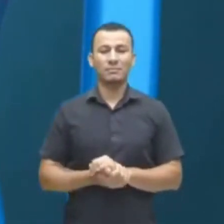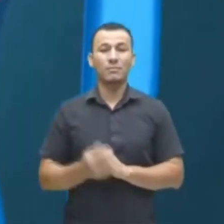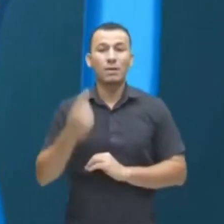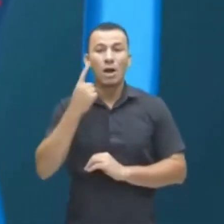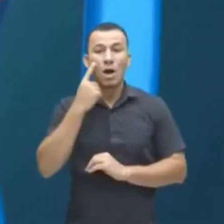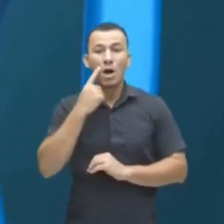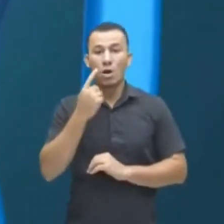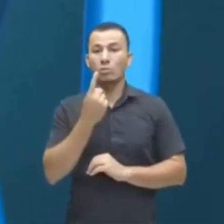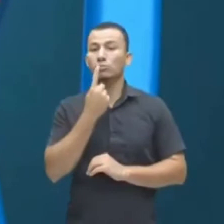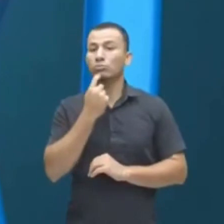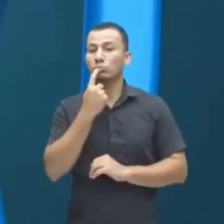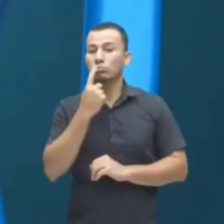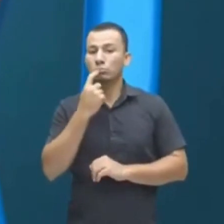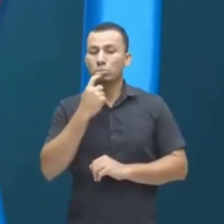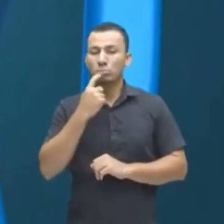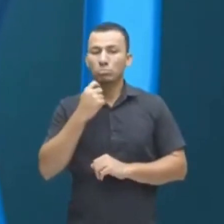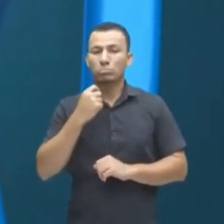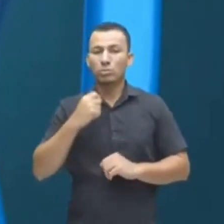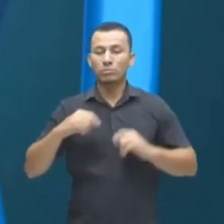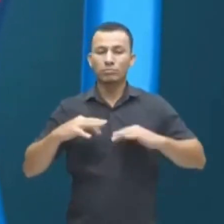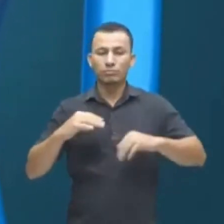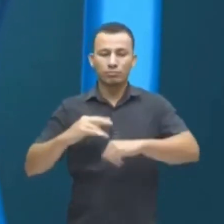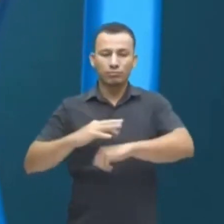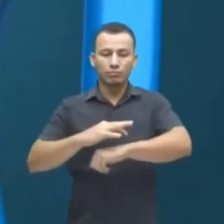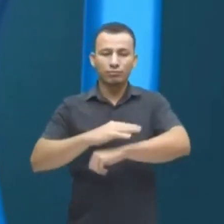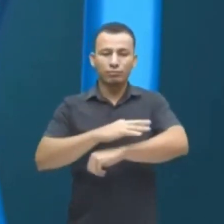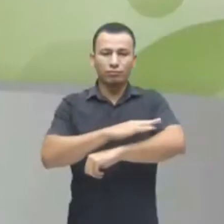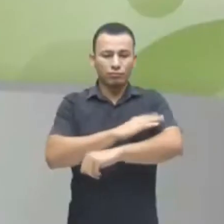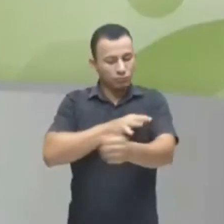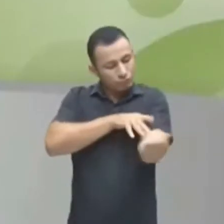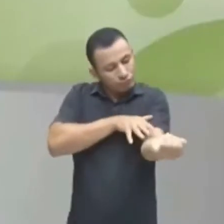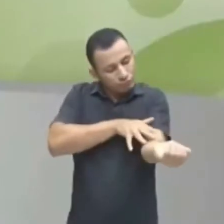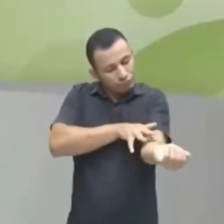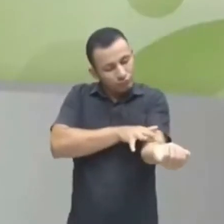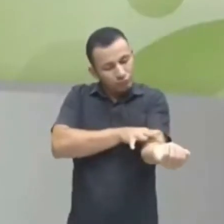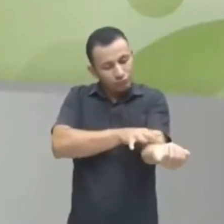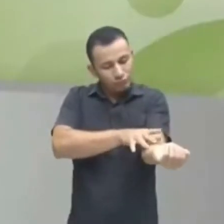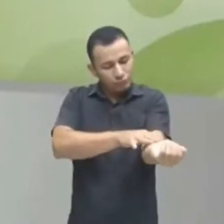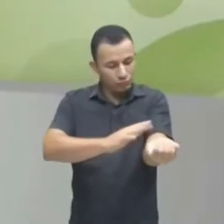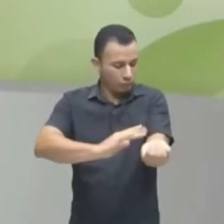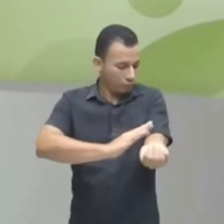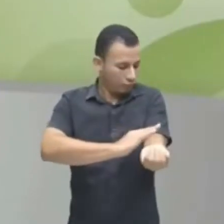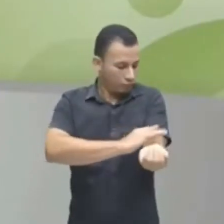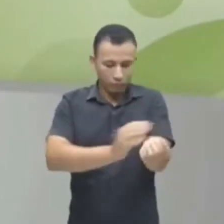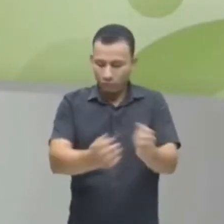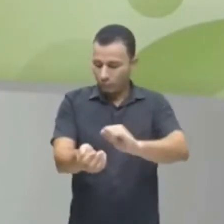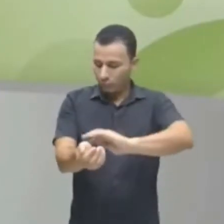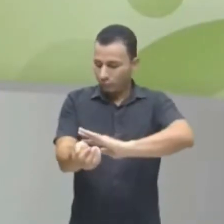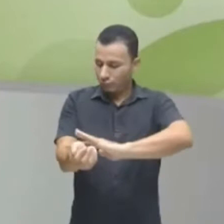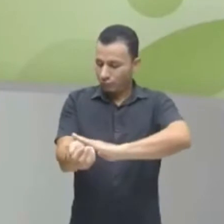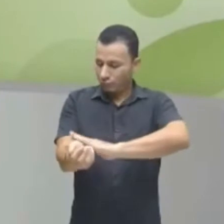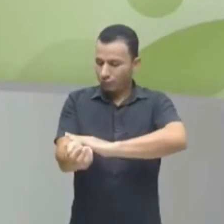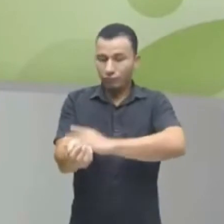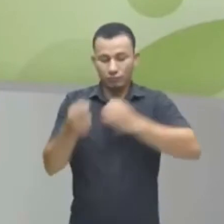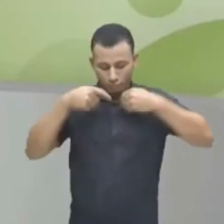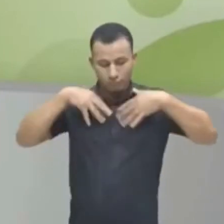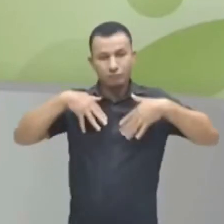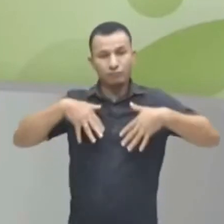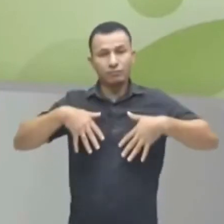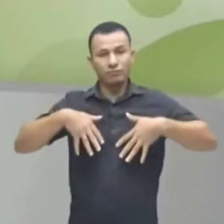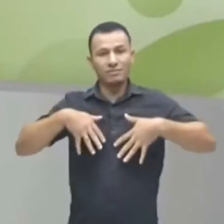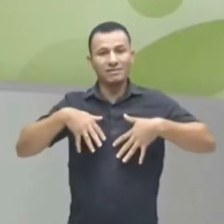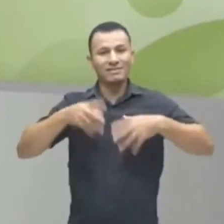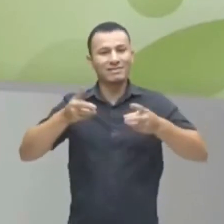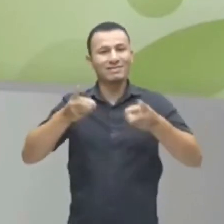o fluxo sanguíneo nesses vasos. Você vê que ele percorre em todos os vasos, e aí